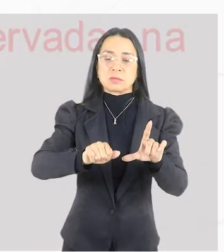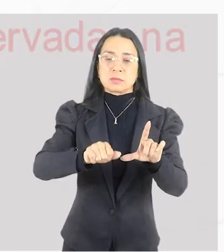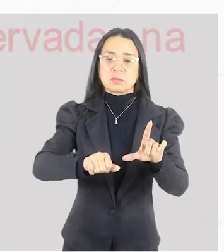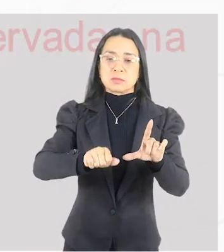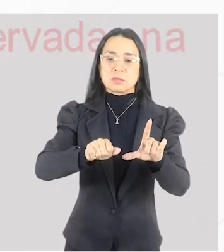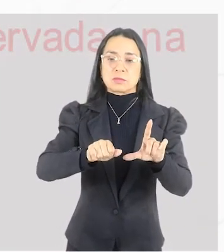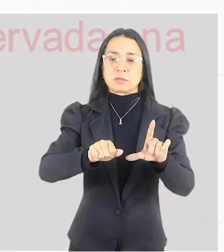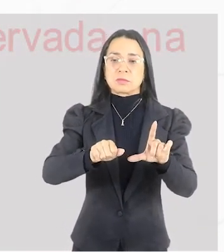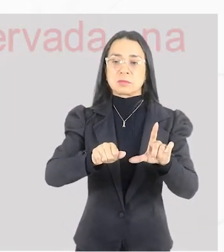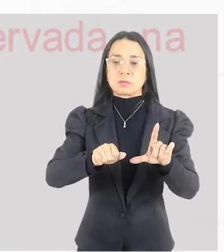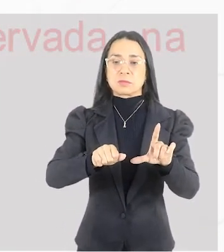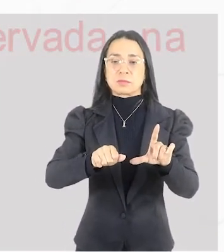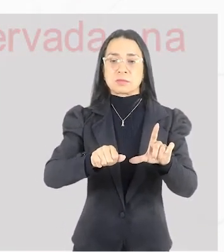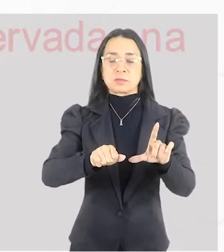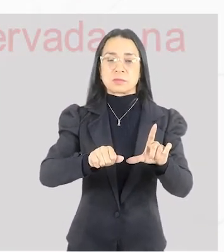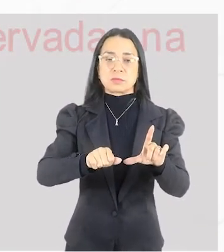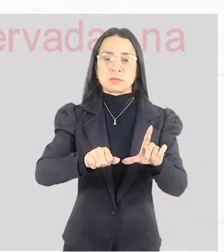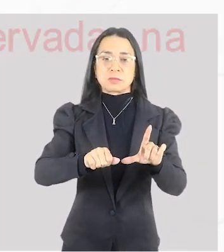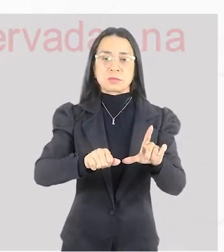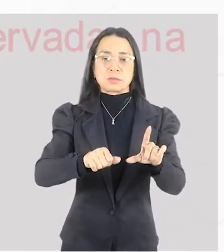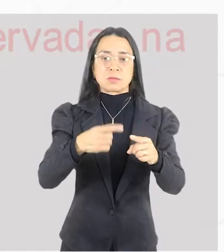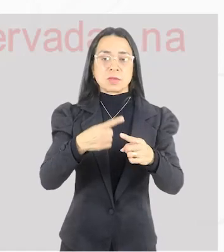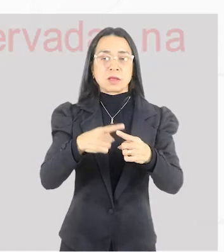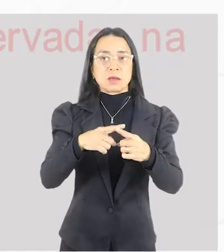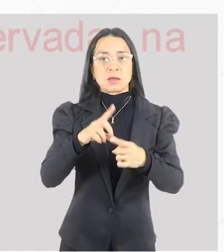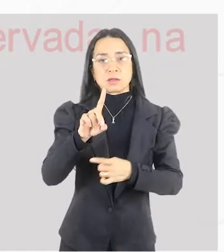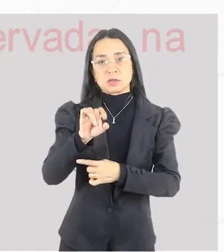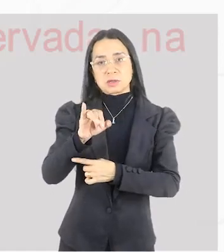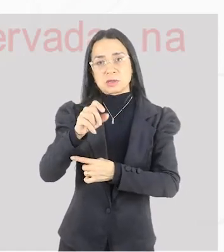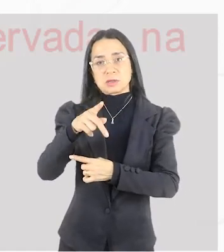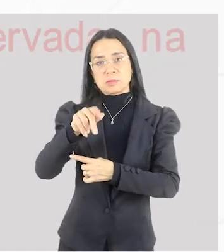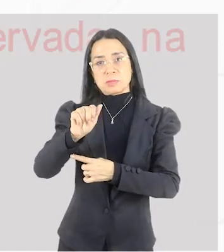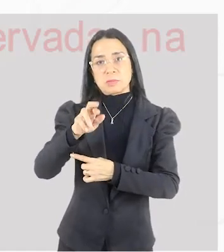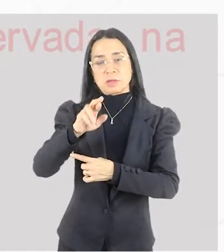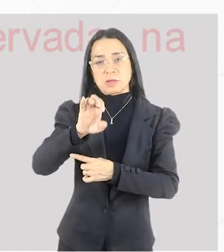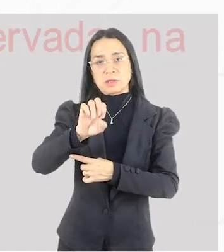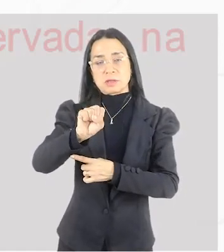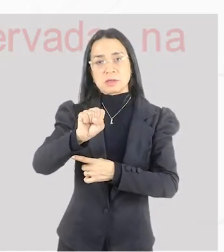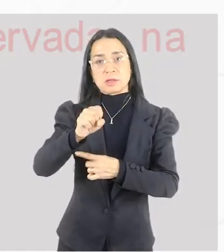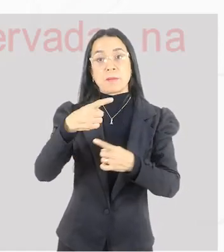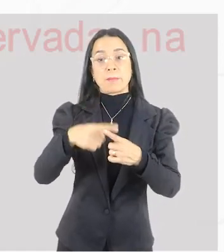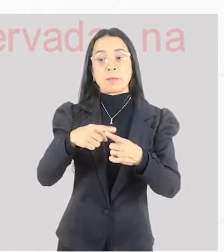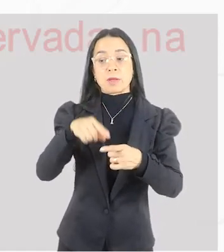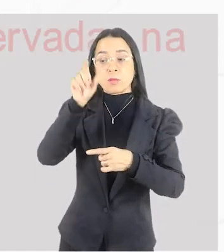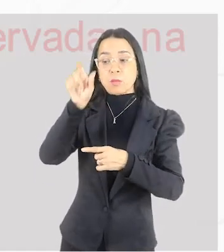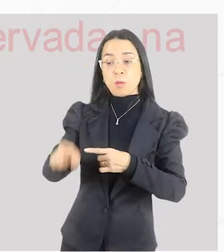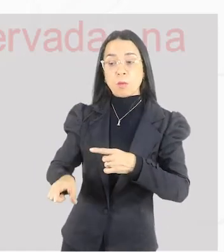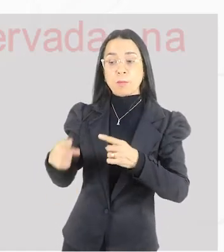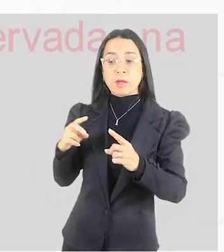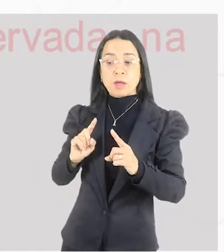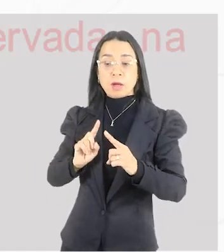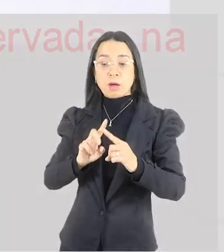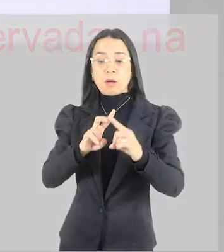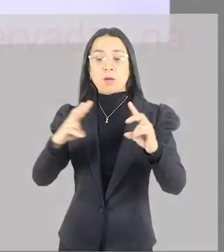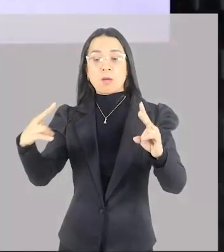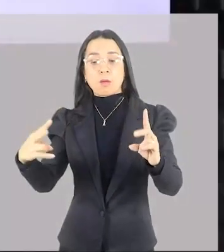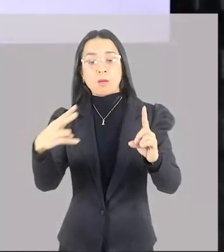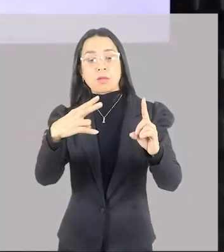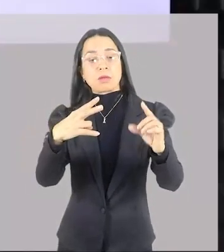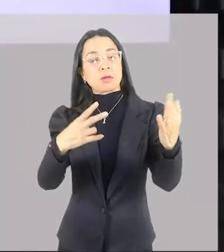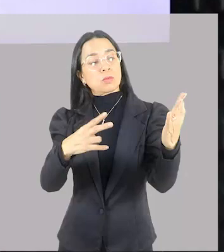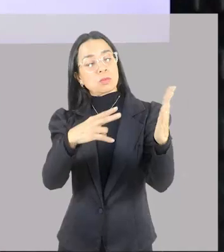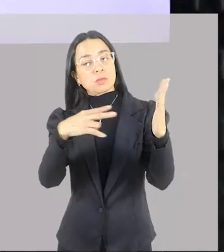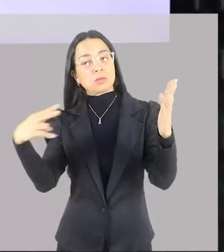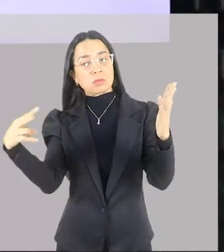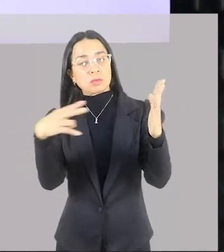justaposição de elementos díspares. Por que elementos díspares? Porque ele está em frente ao espelho. Então, se ele está se olhando no espelho, ele